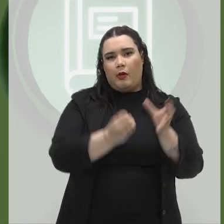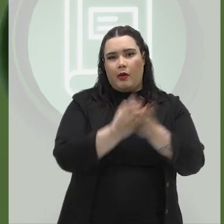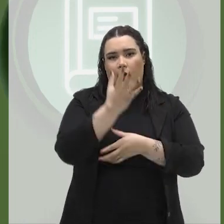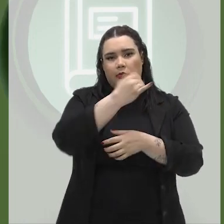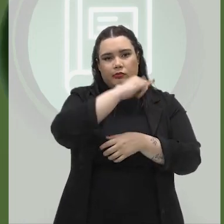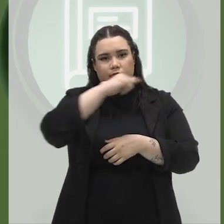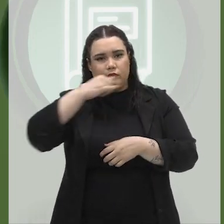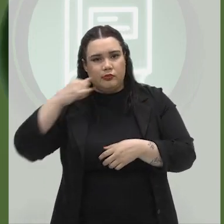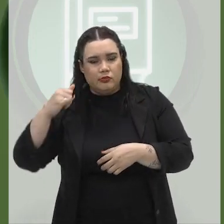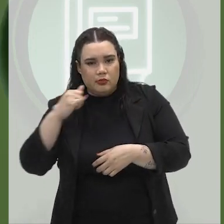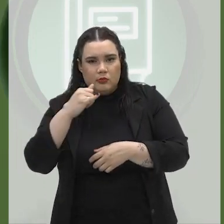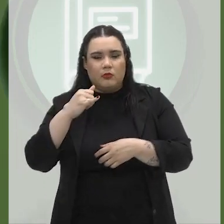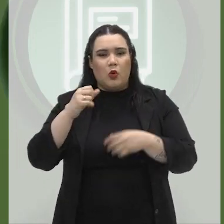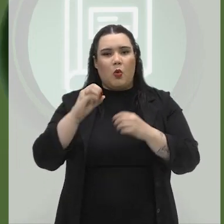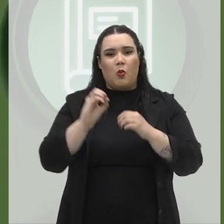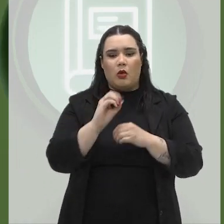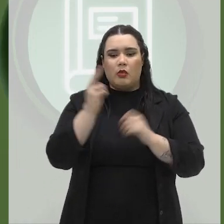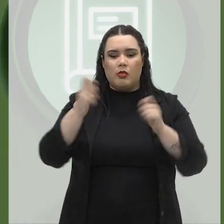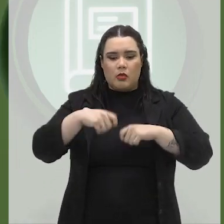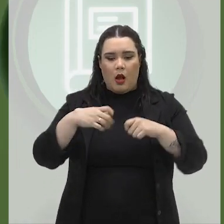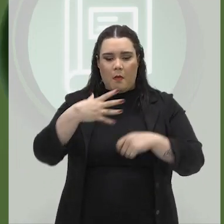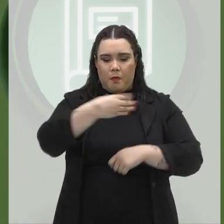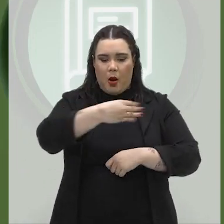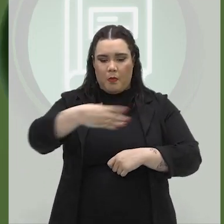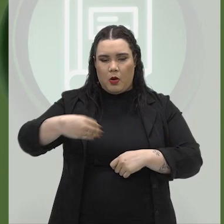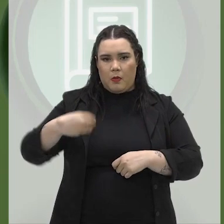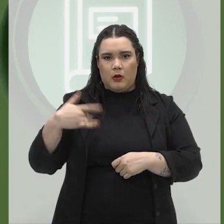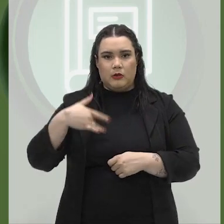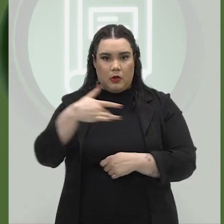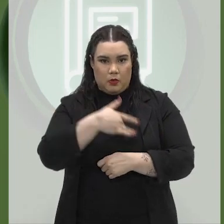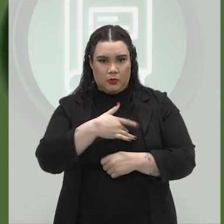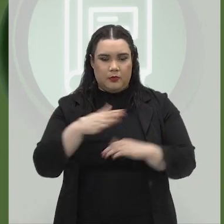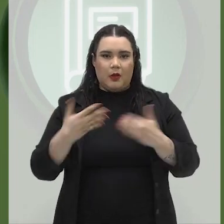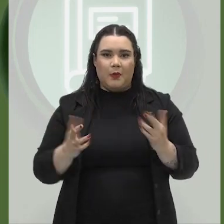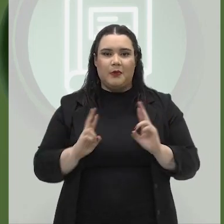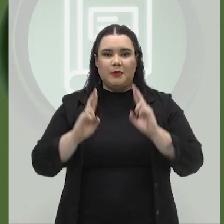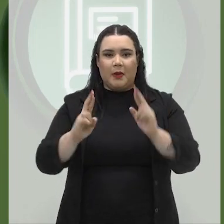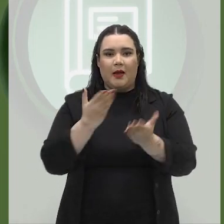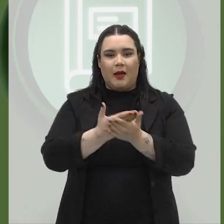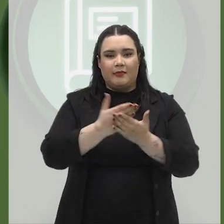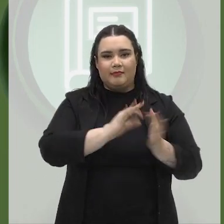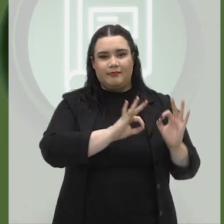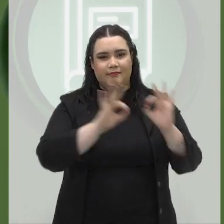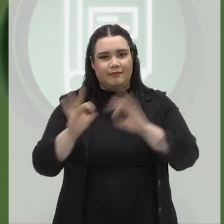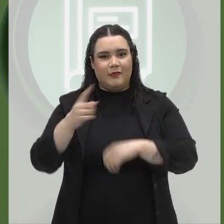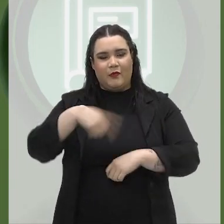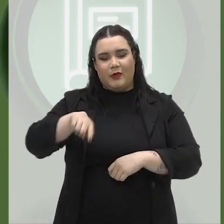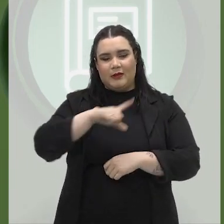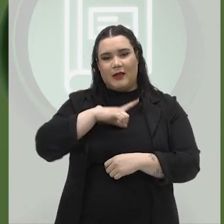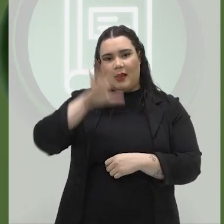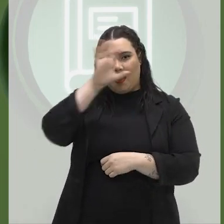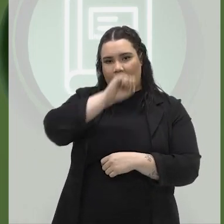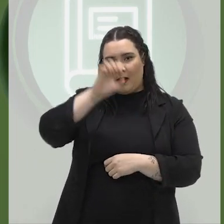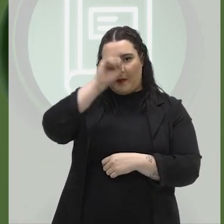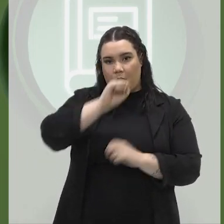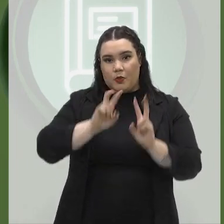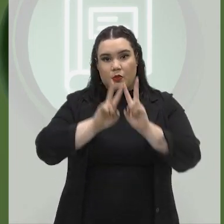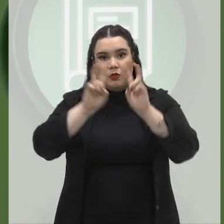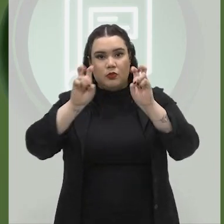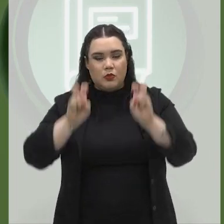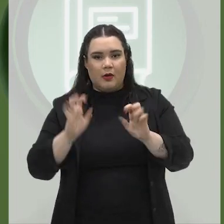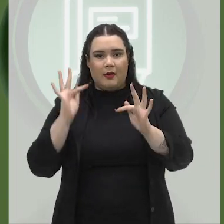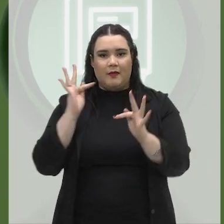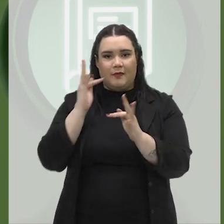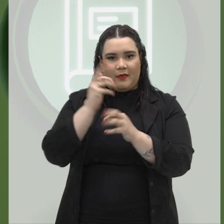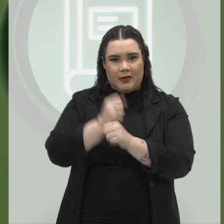como geração de imagens para a saúde. E eu espero que essa aula tenha servido para você refletir sobre a